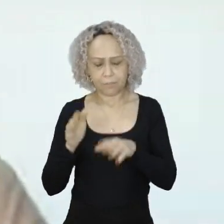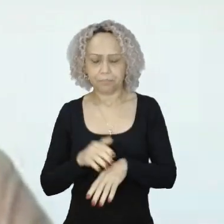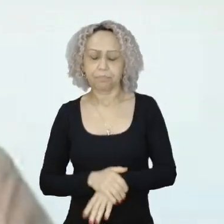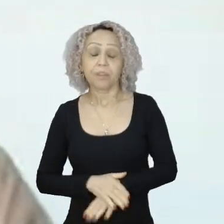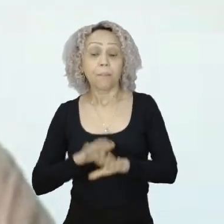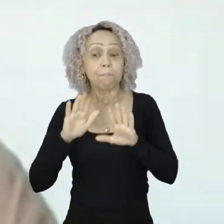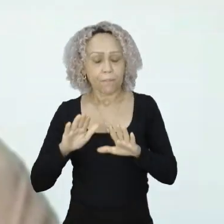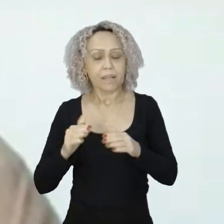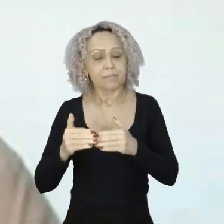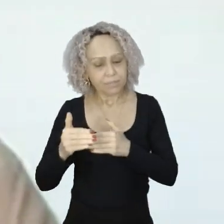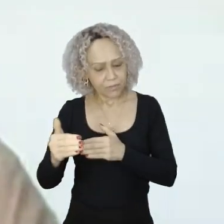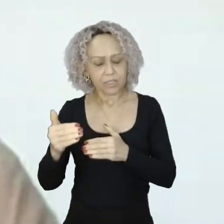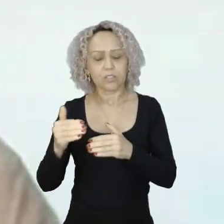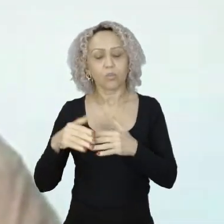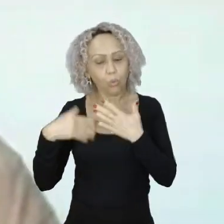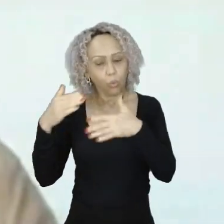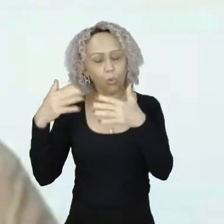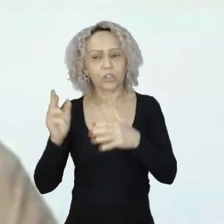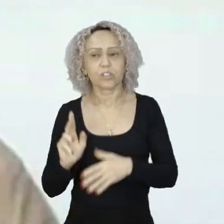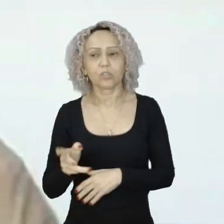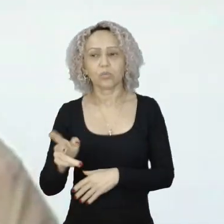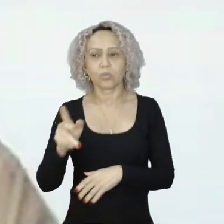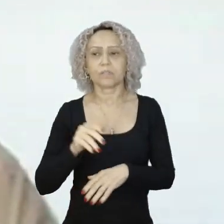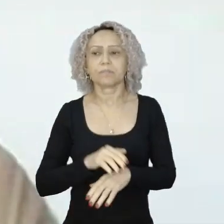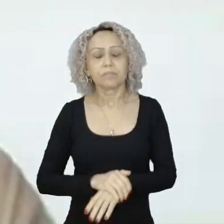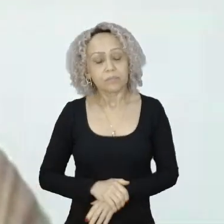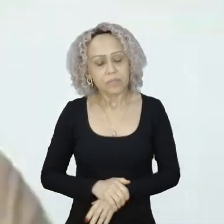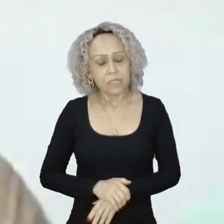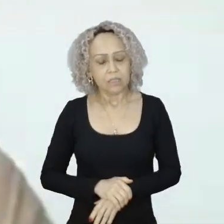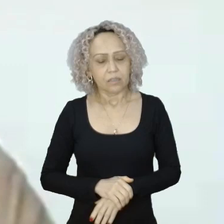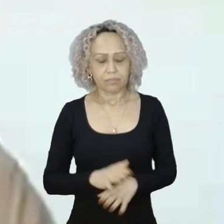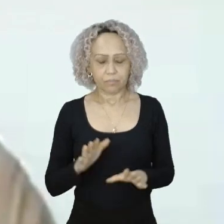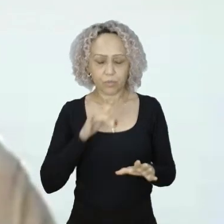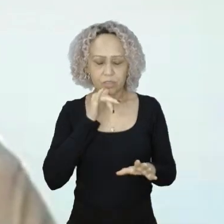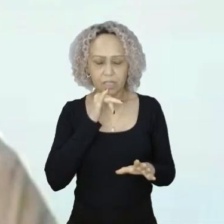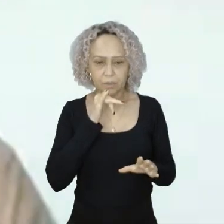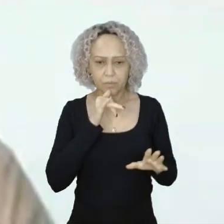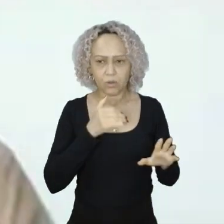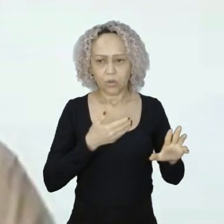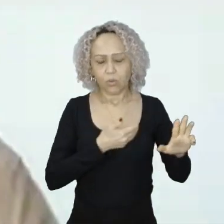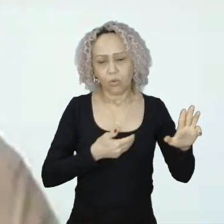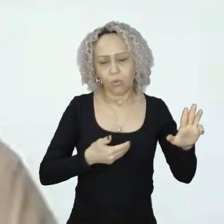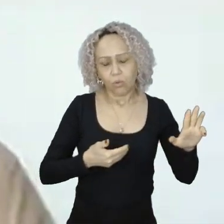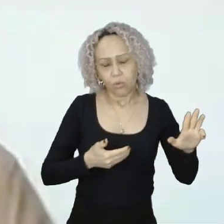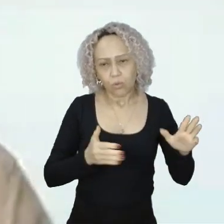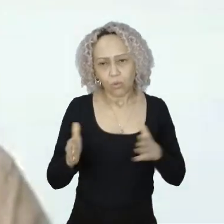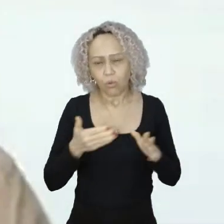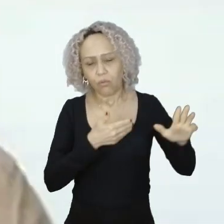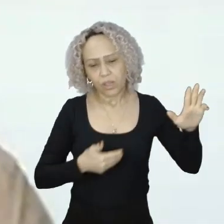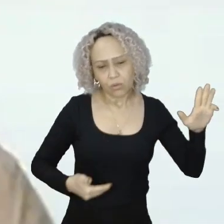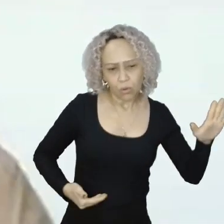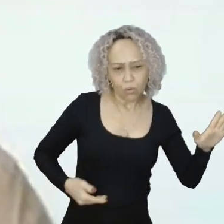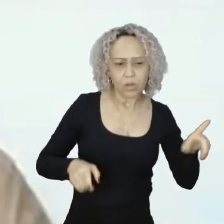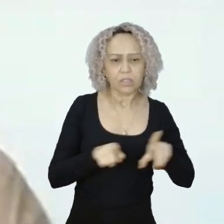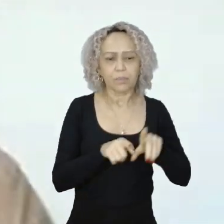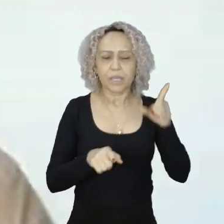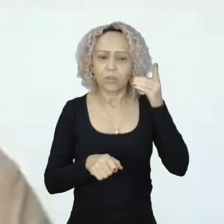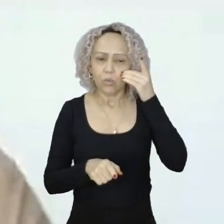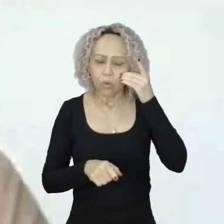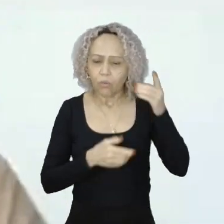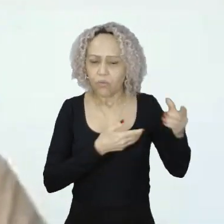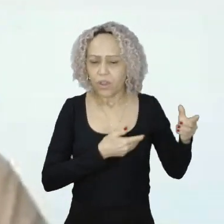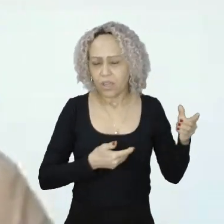a importante participação popular nos governos Lula e no governo Dilma. Por exemplo, a gente está pensando em como usar mais os